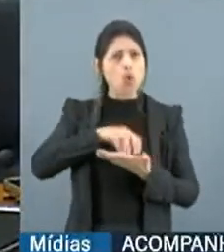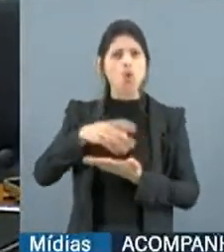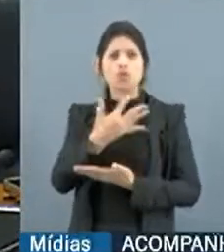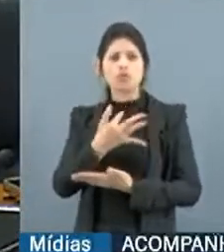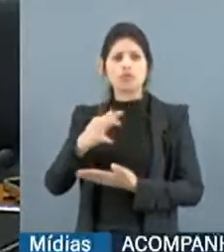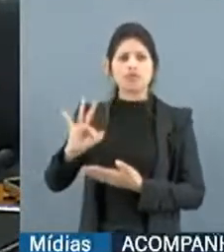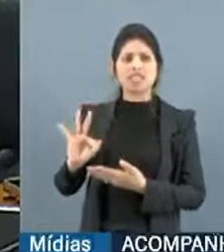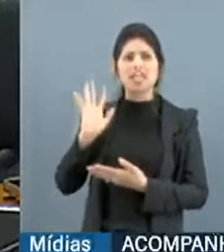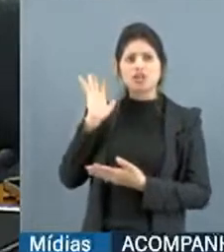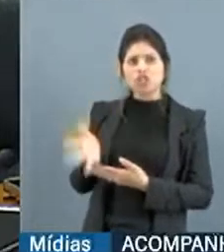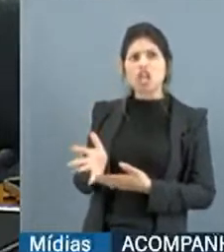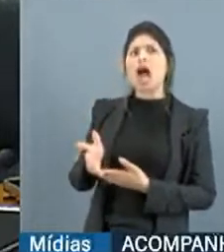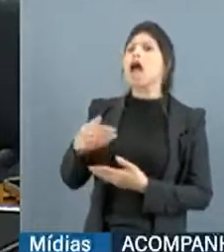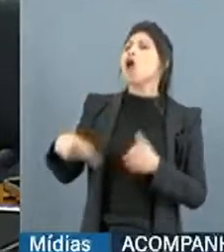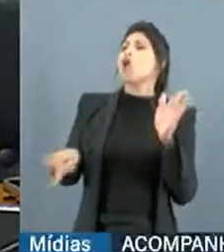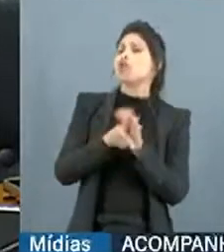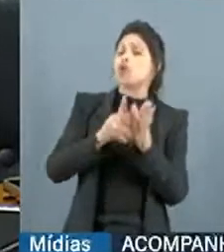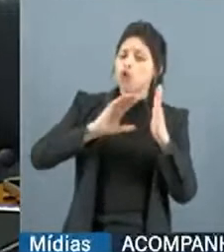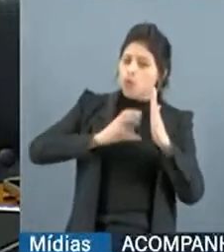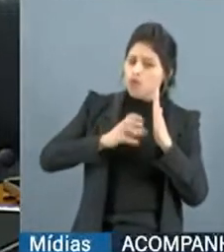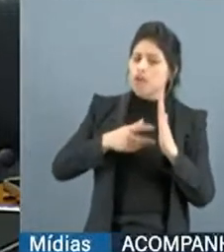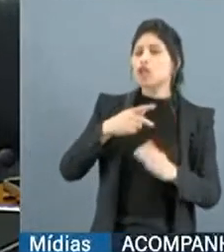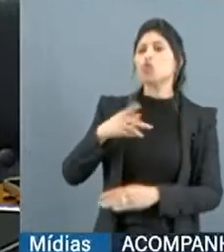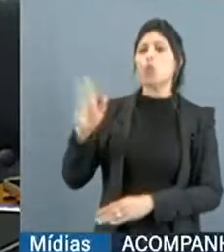tinha assumido, governo Lula,